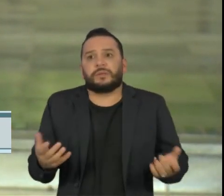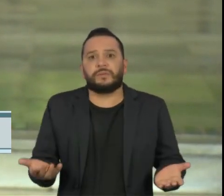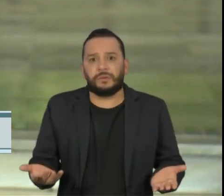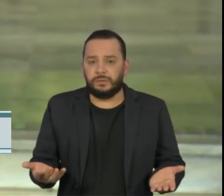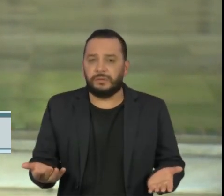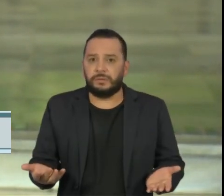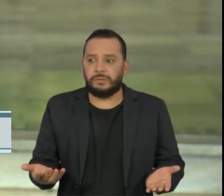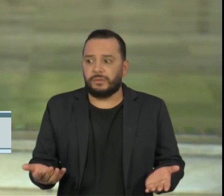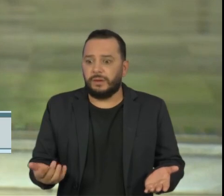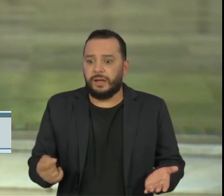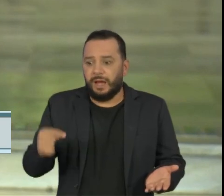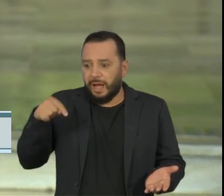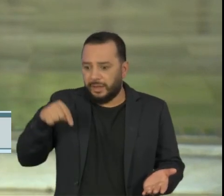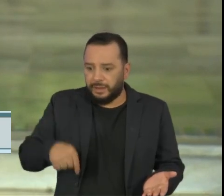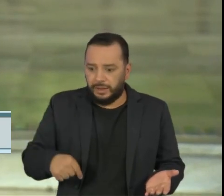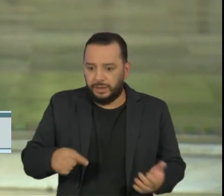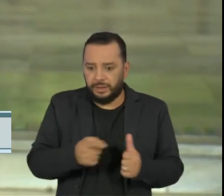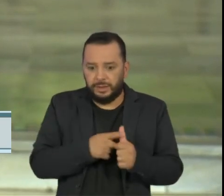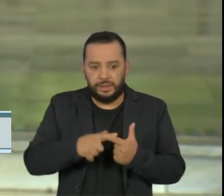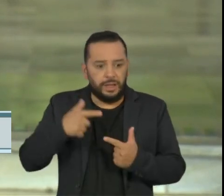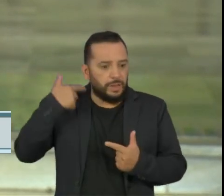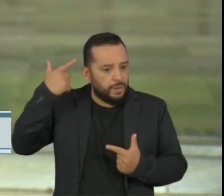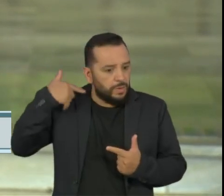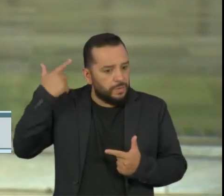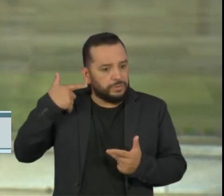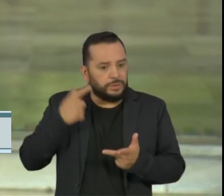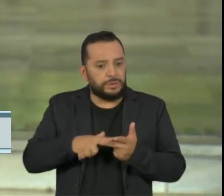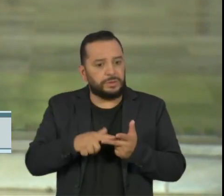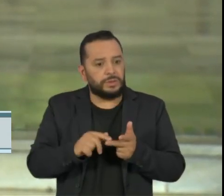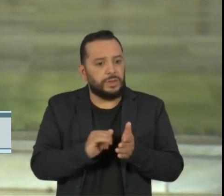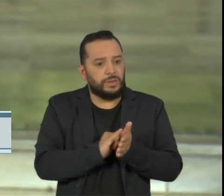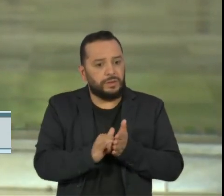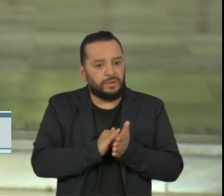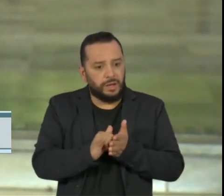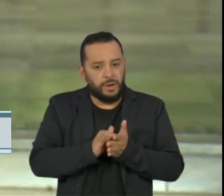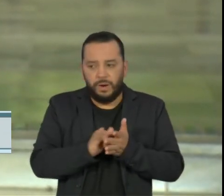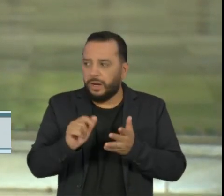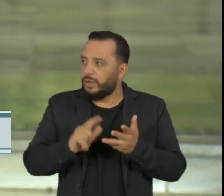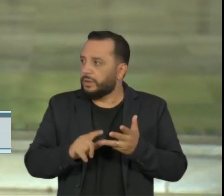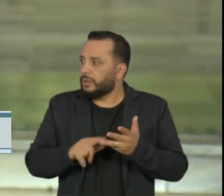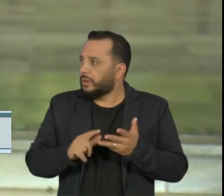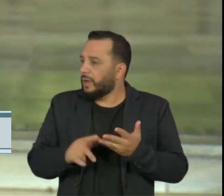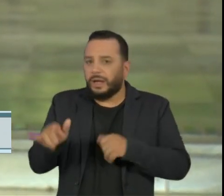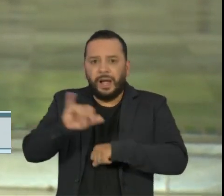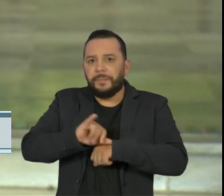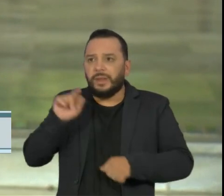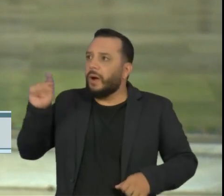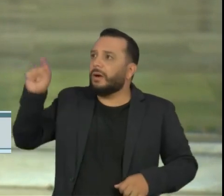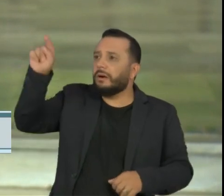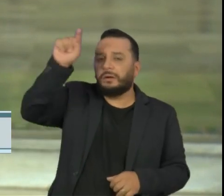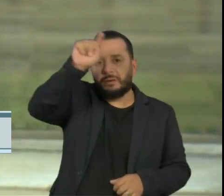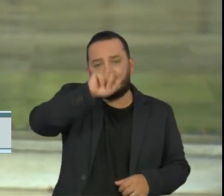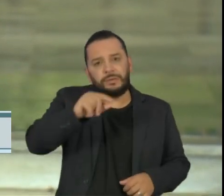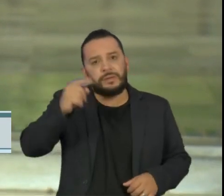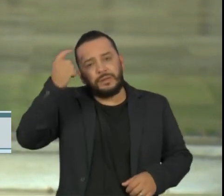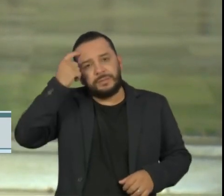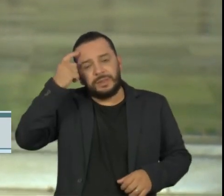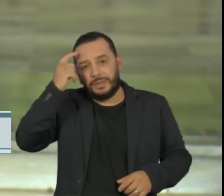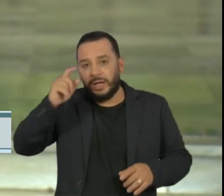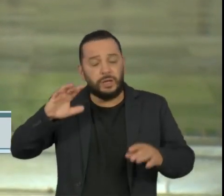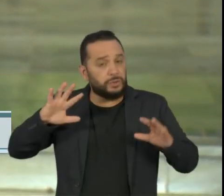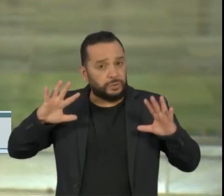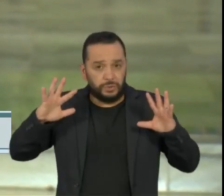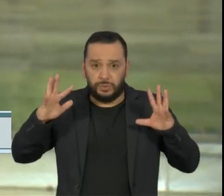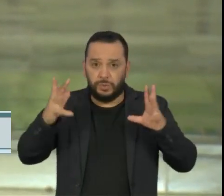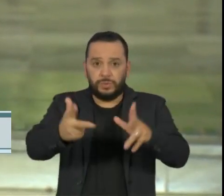aqui, nem em Londres, nem em Nova York, nem qualquer outra grande cidade do mundo, você imaginar que todos